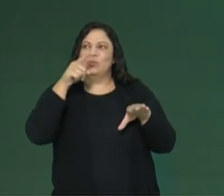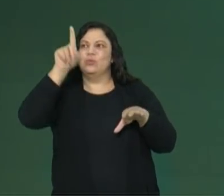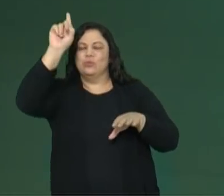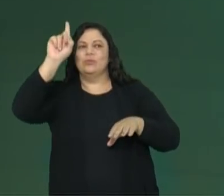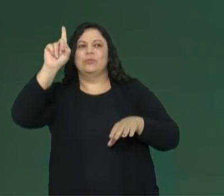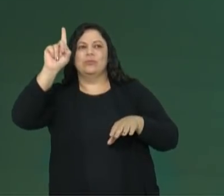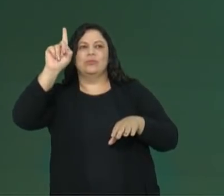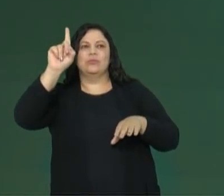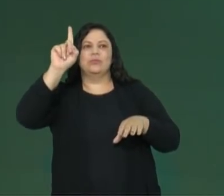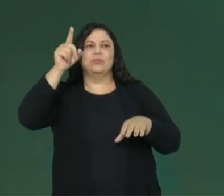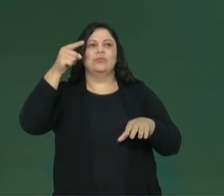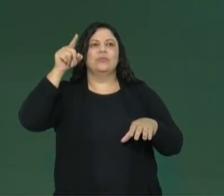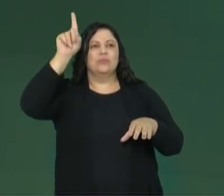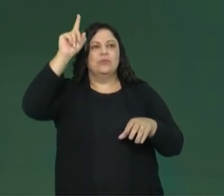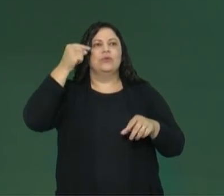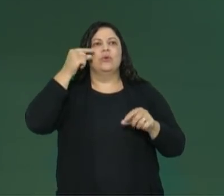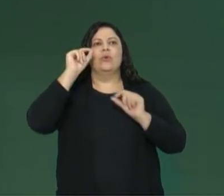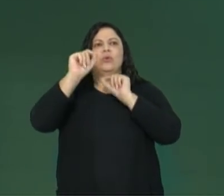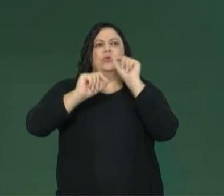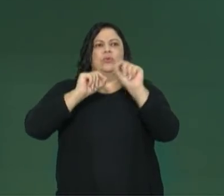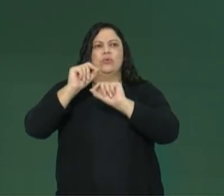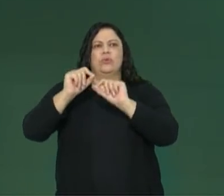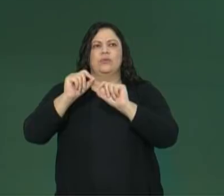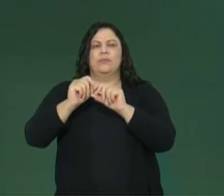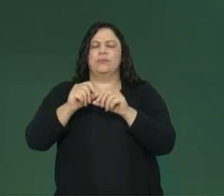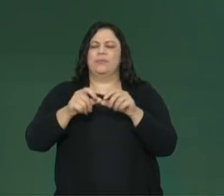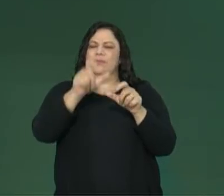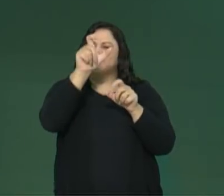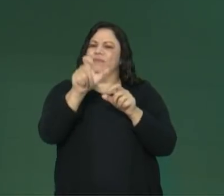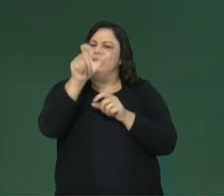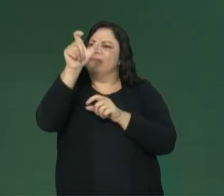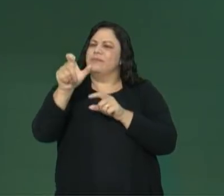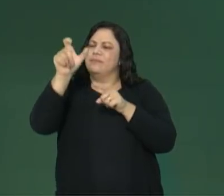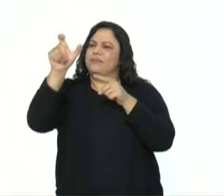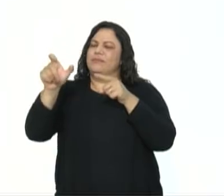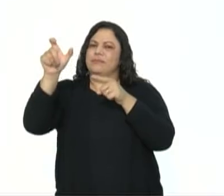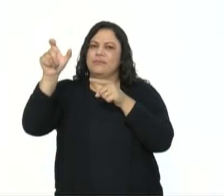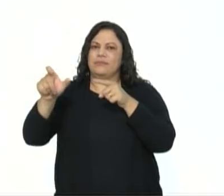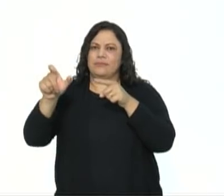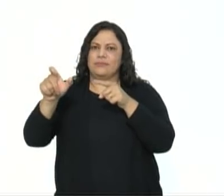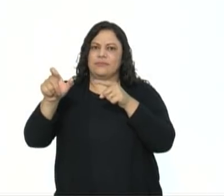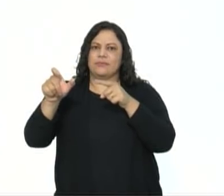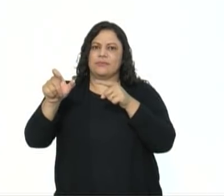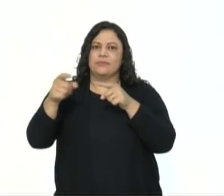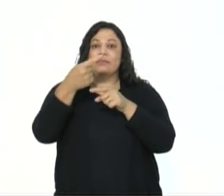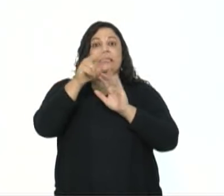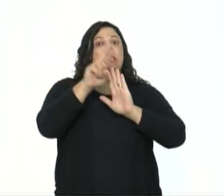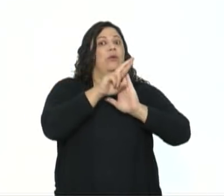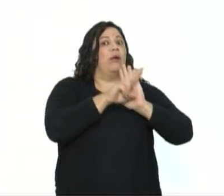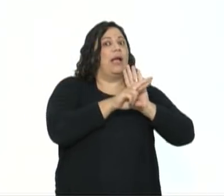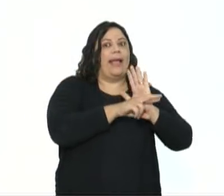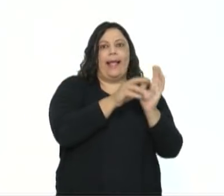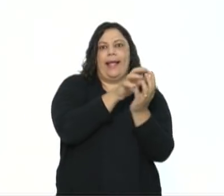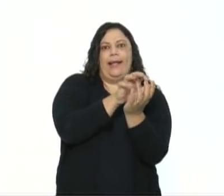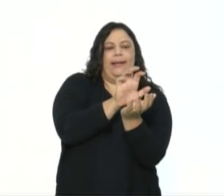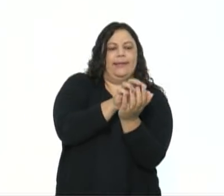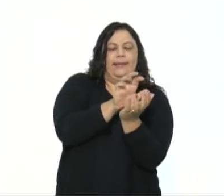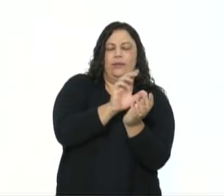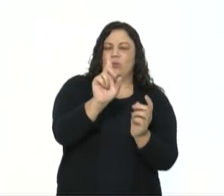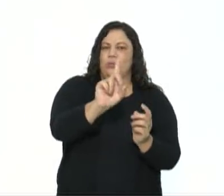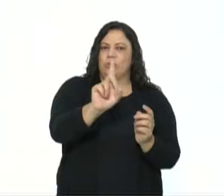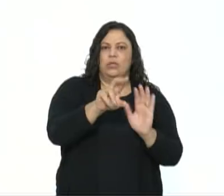daí foi classificado por causa dessas placas que eles têm. Não é uma regra ter concha,